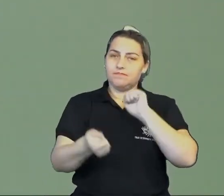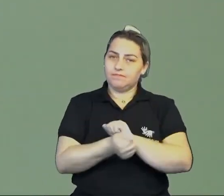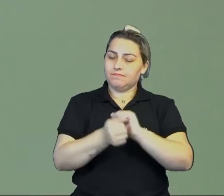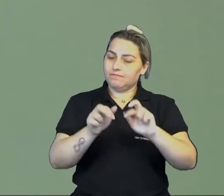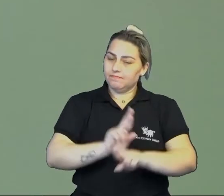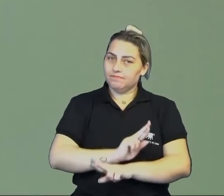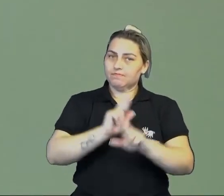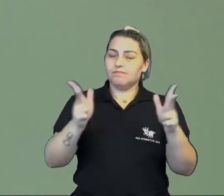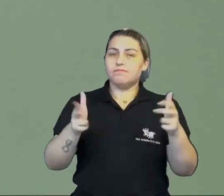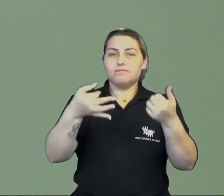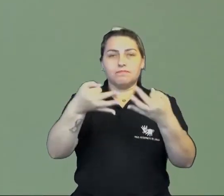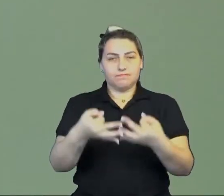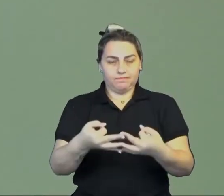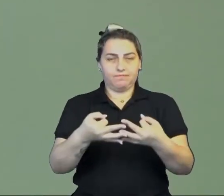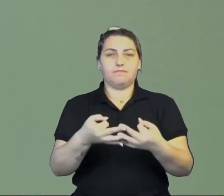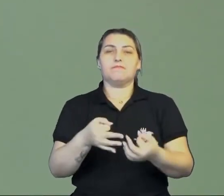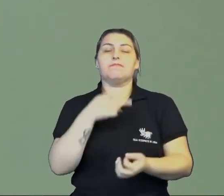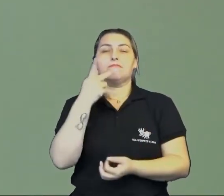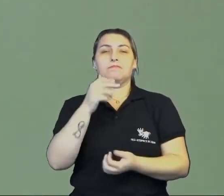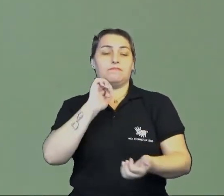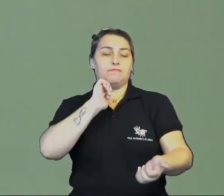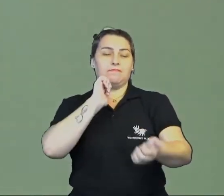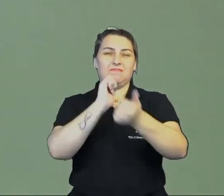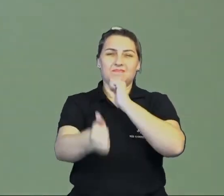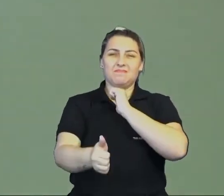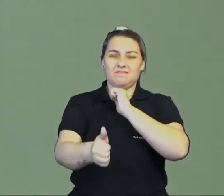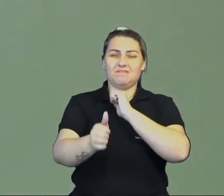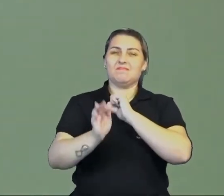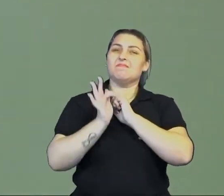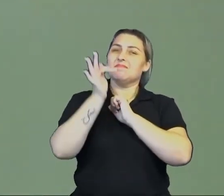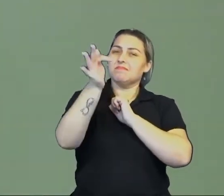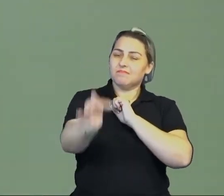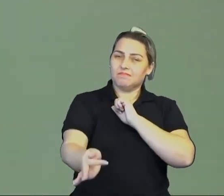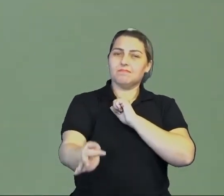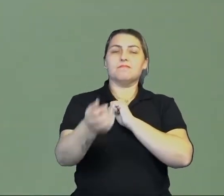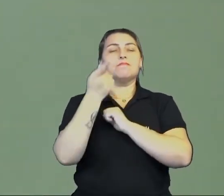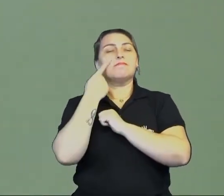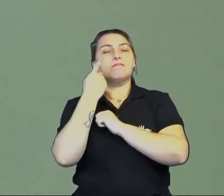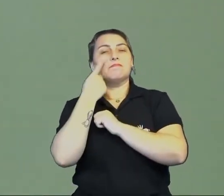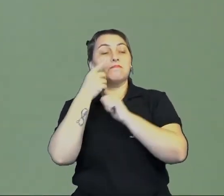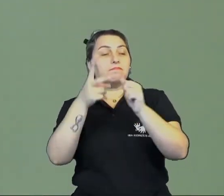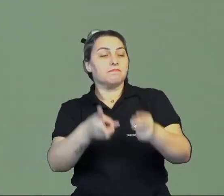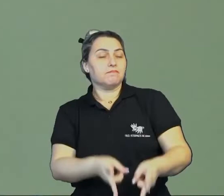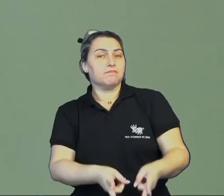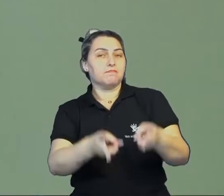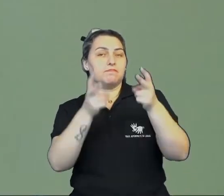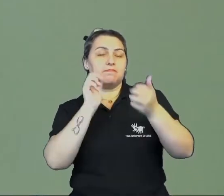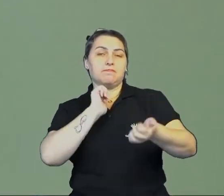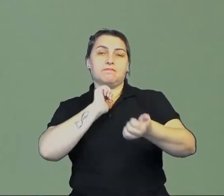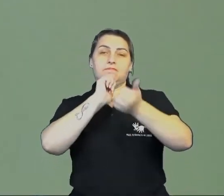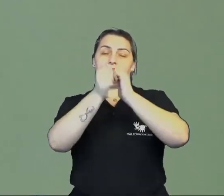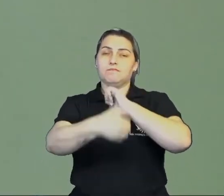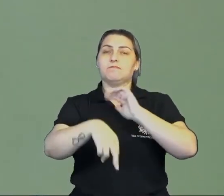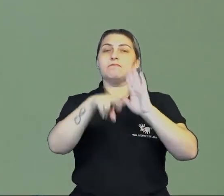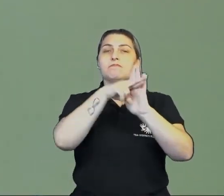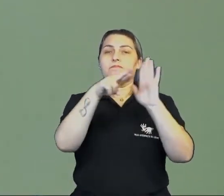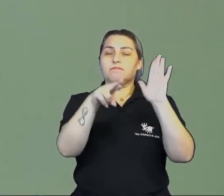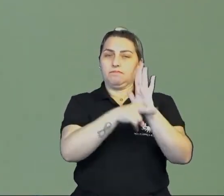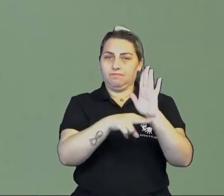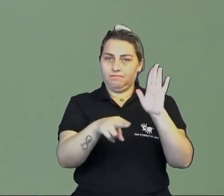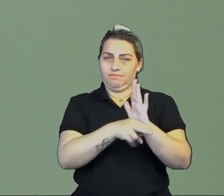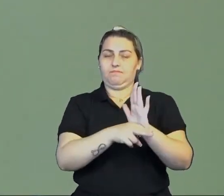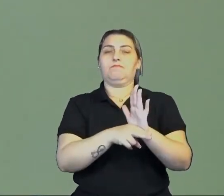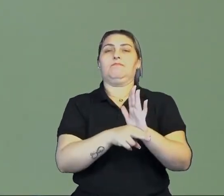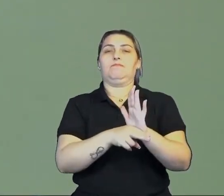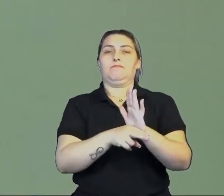e diferenciadas. Quando a gente for falar do esporte, lá mais na frente, a gente vai ver que o esporte, a regra é padrão. Não importa